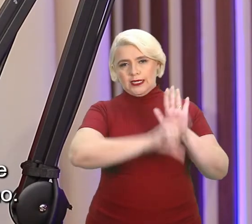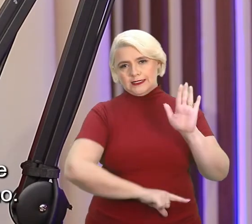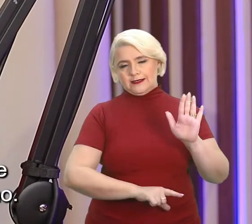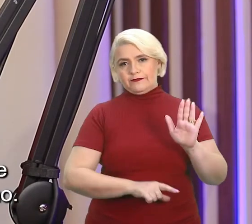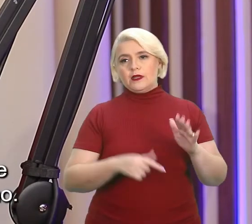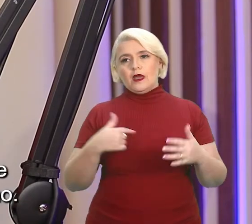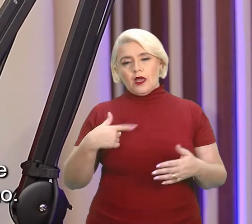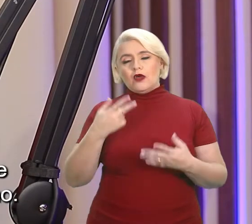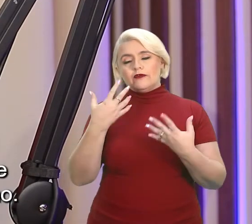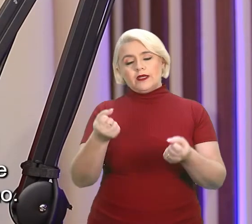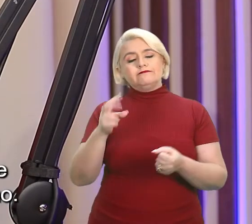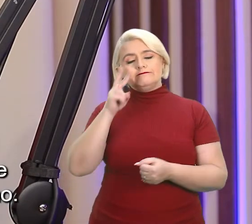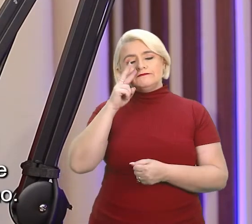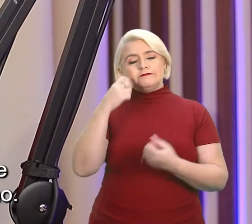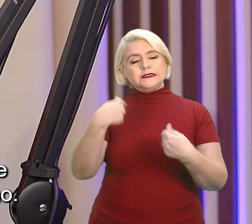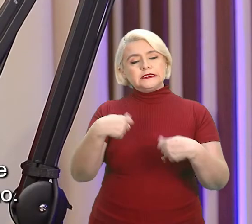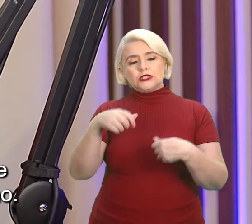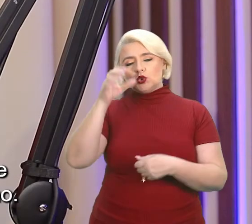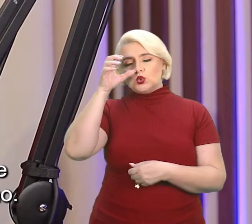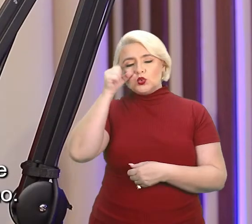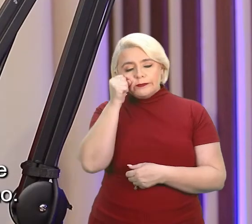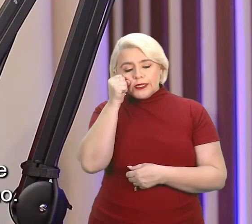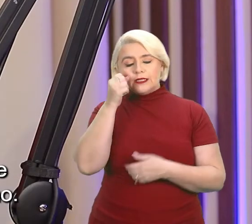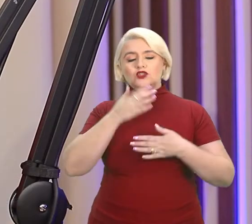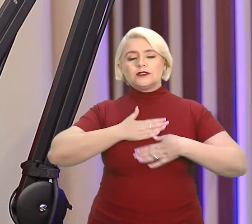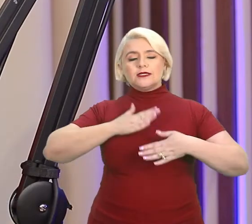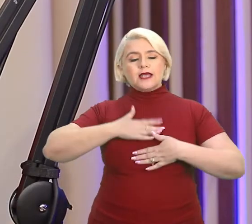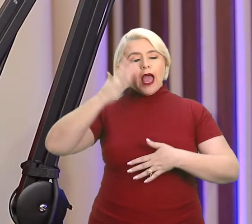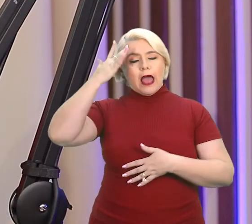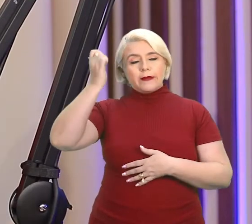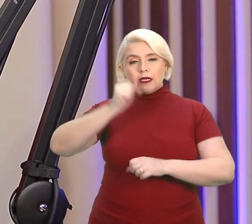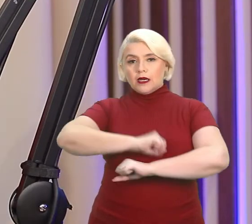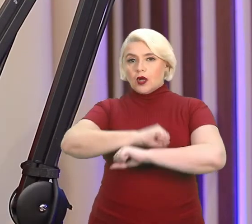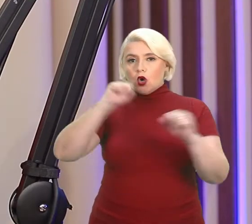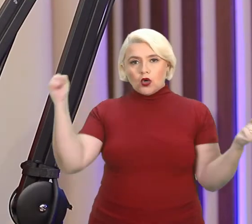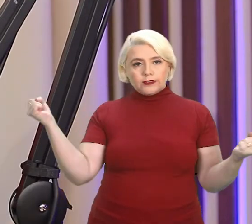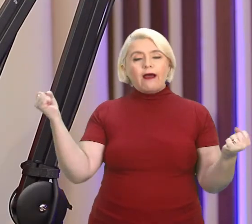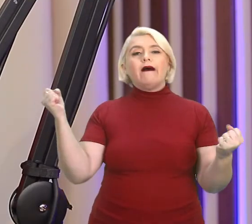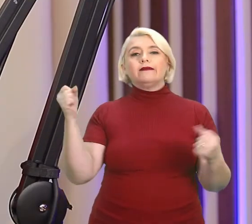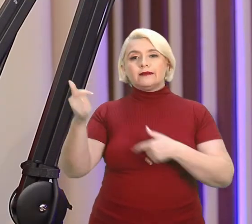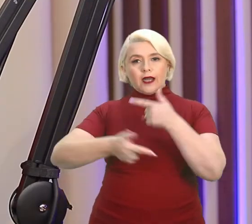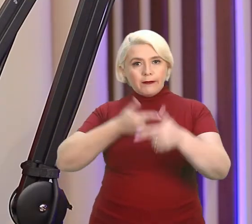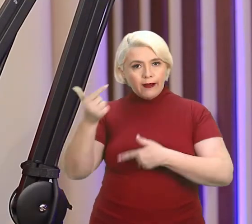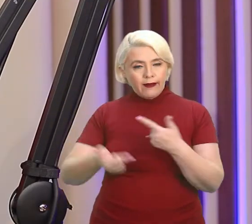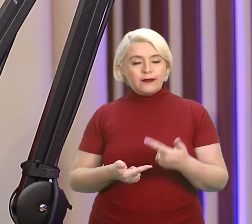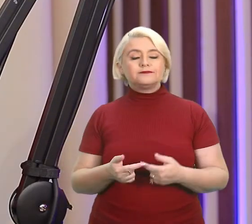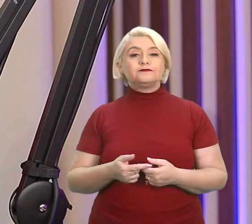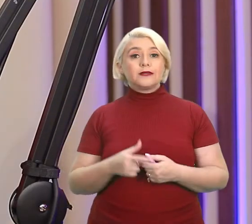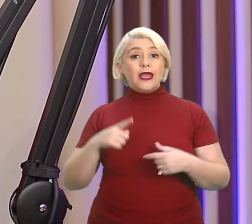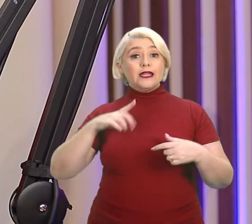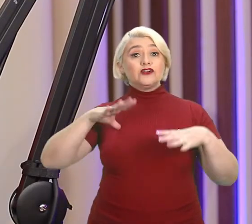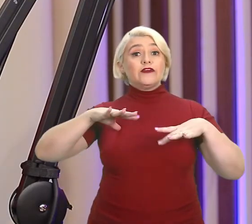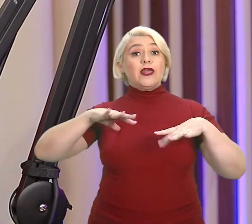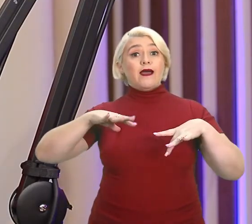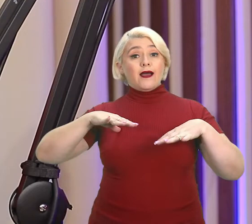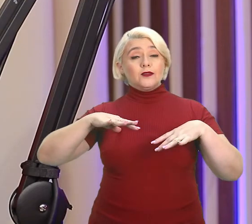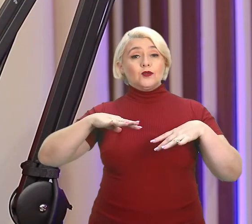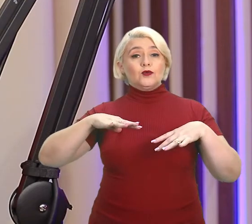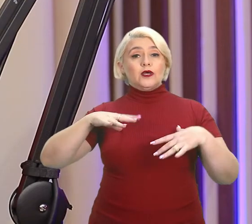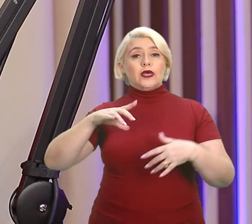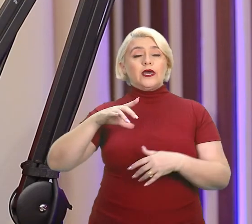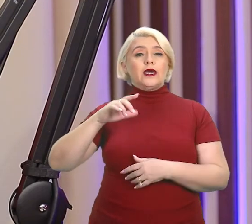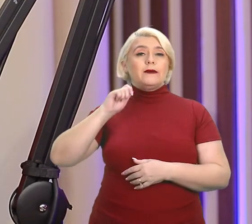falei, Vini, vamos dormir, porque a gente precisa dar descansado para o trabalho amanhã. E era um feriado, era